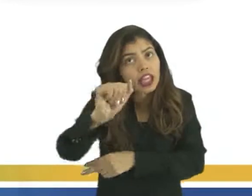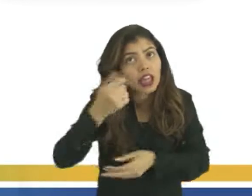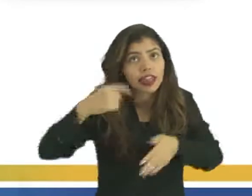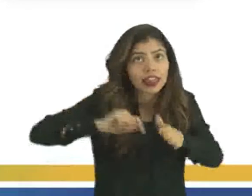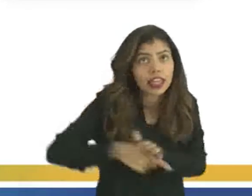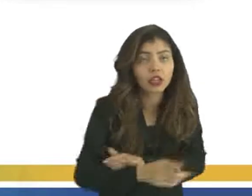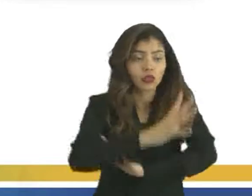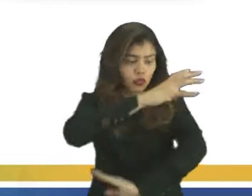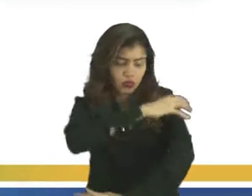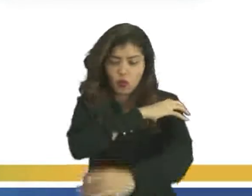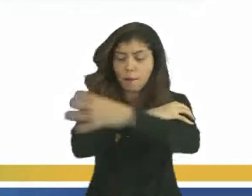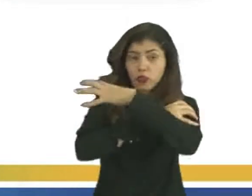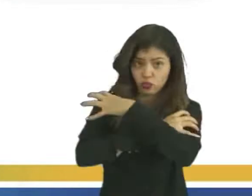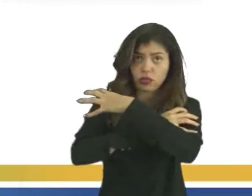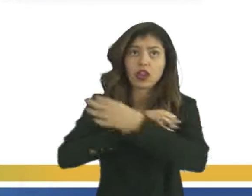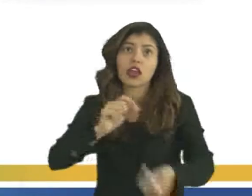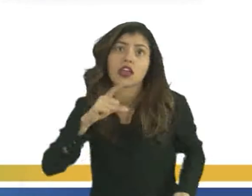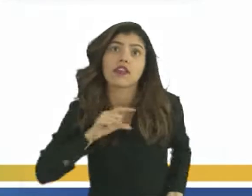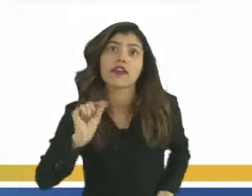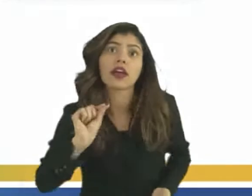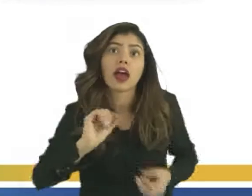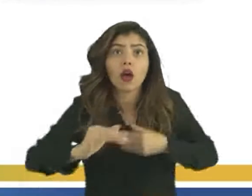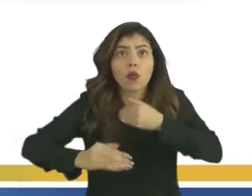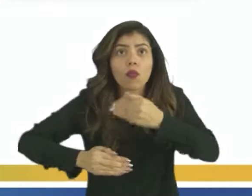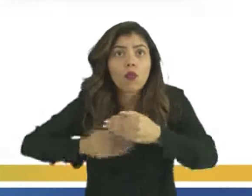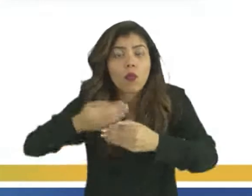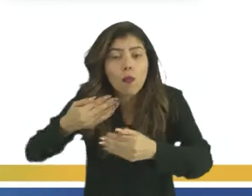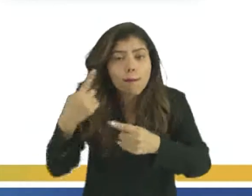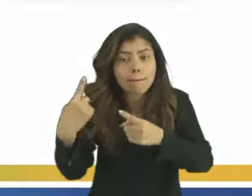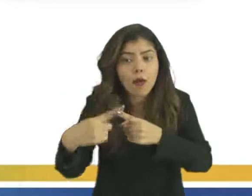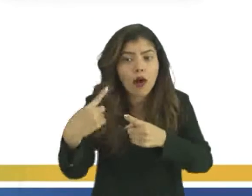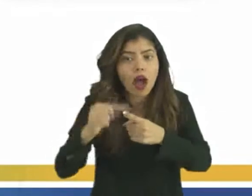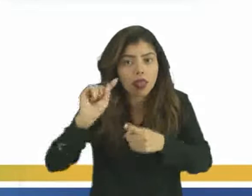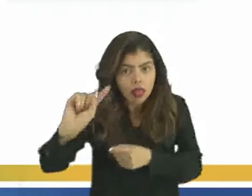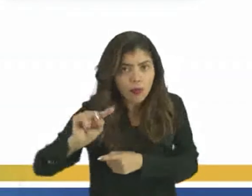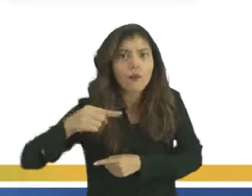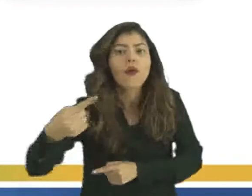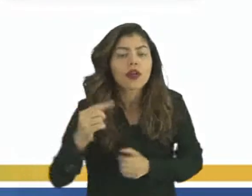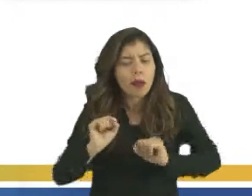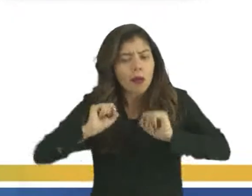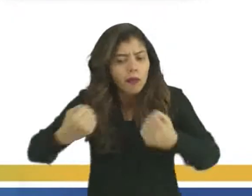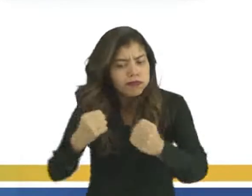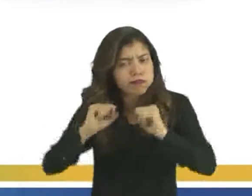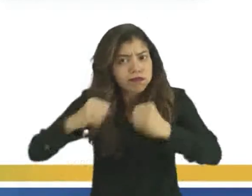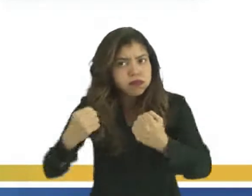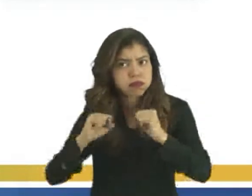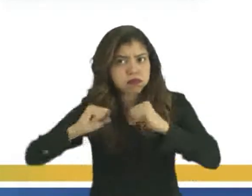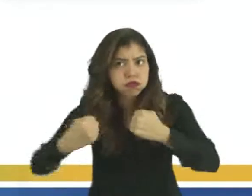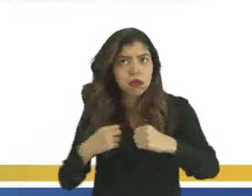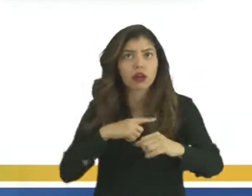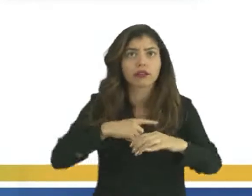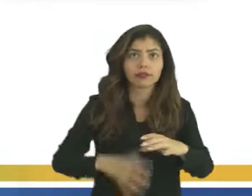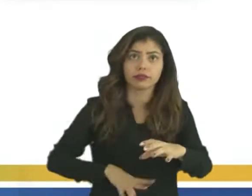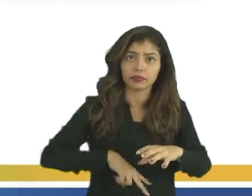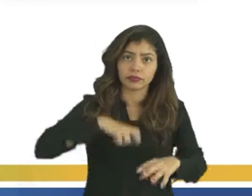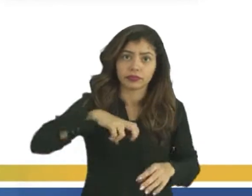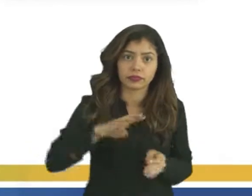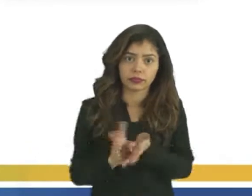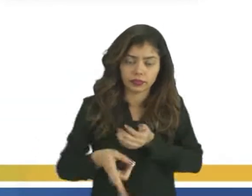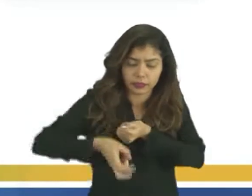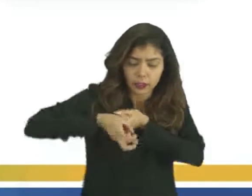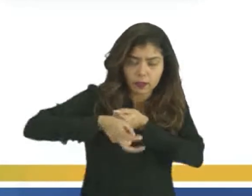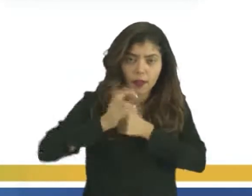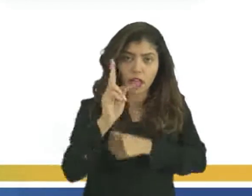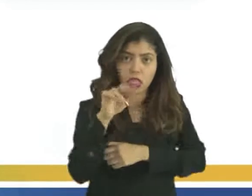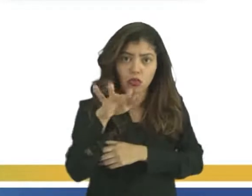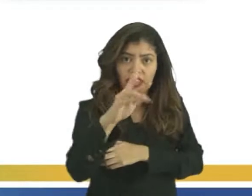tecido muscular. Isso ocorre, por exemplo, quando após uma sessão de treinamentos temos uma ingestão adequada de nutrientes,